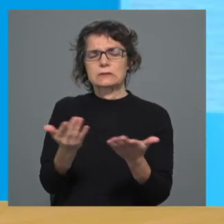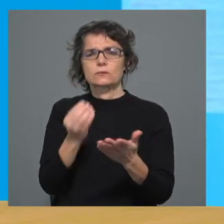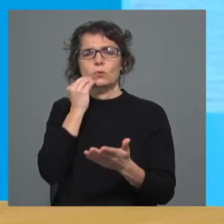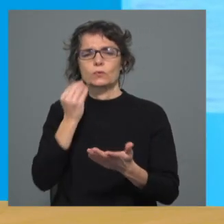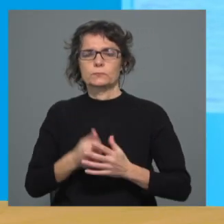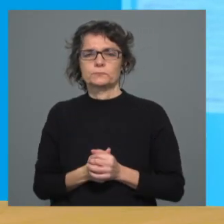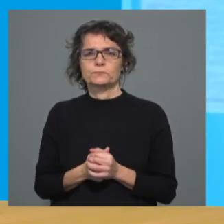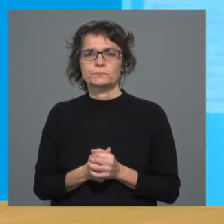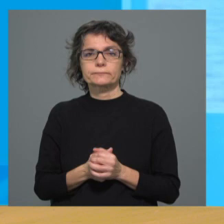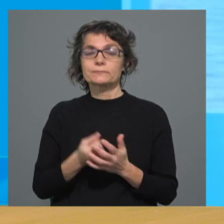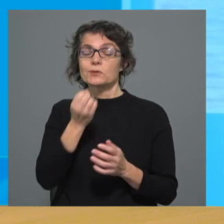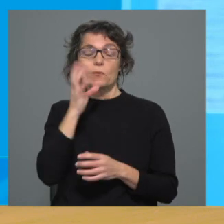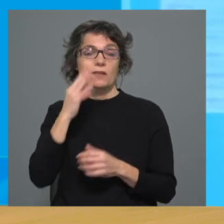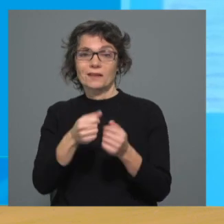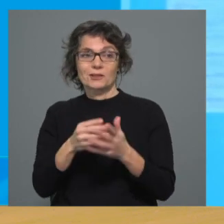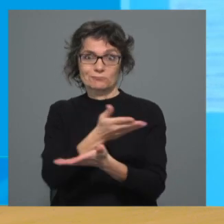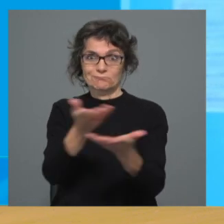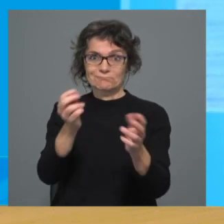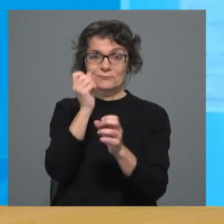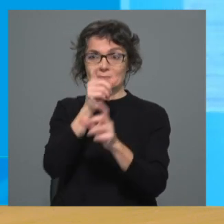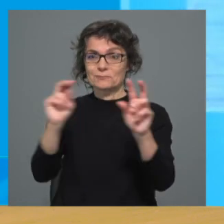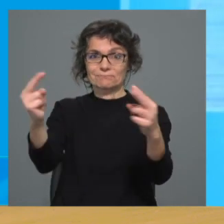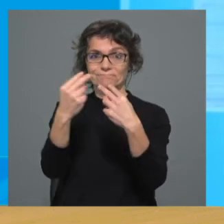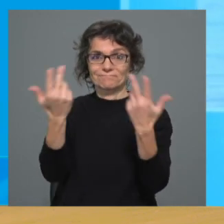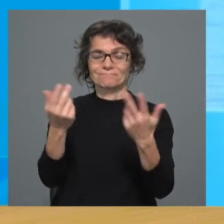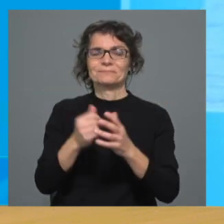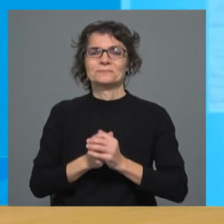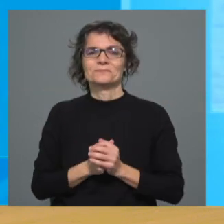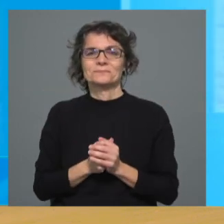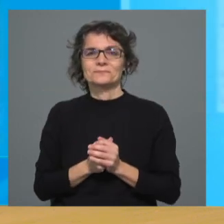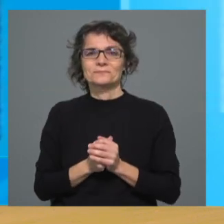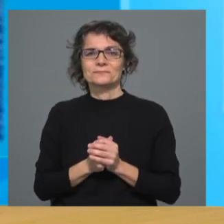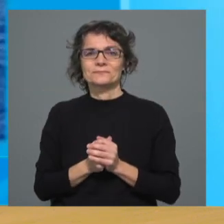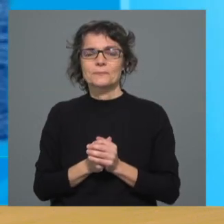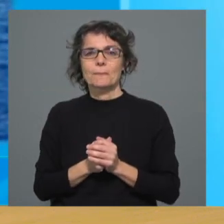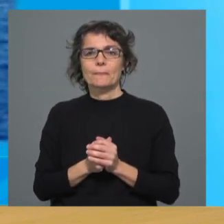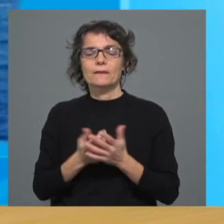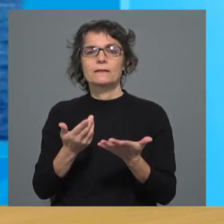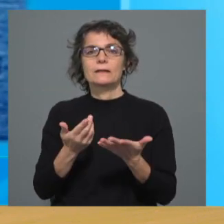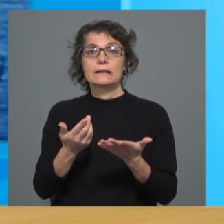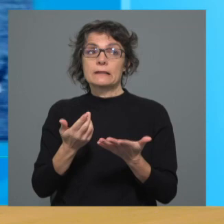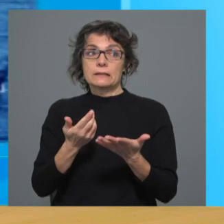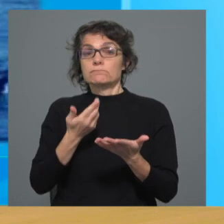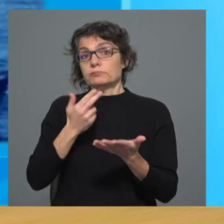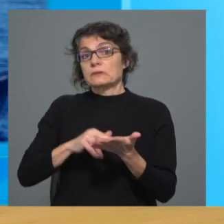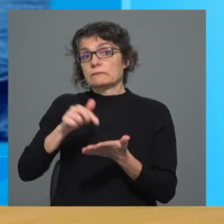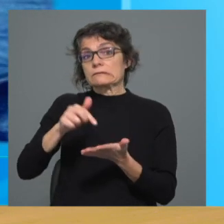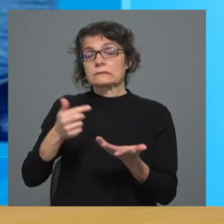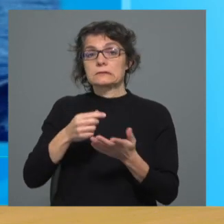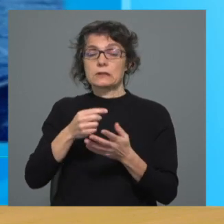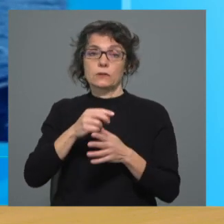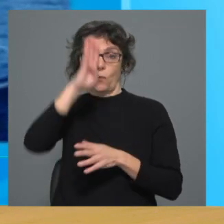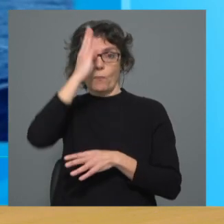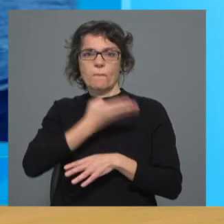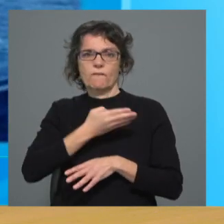todos os nossos telespectadores e aqueles que nos acompanham. Sim, de facto, esta iniciativa do Papa